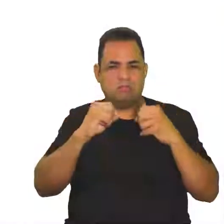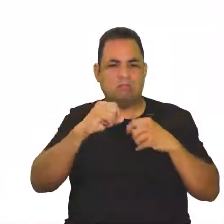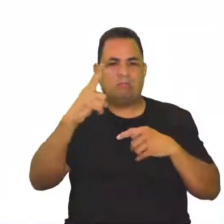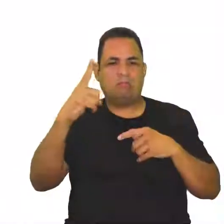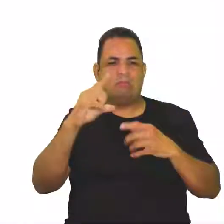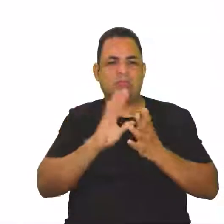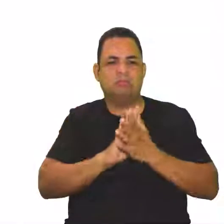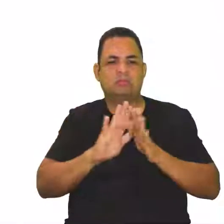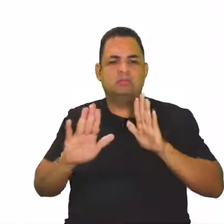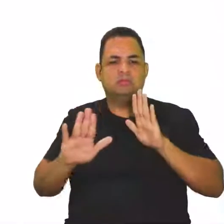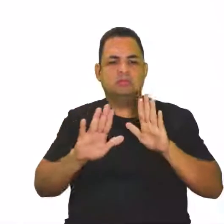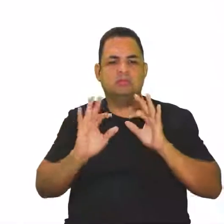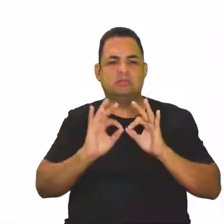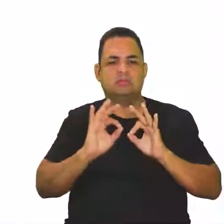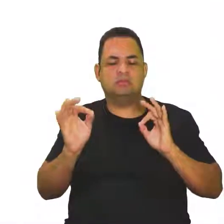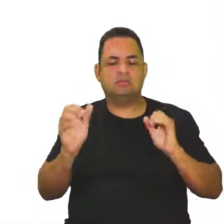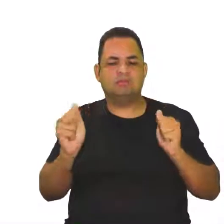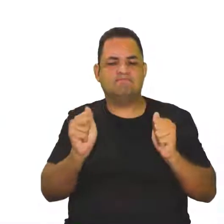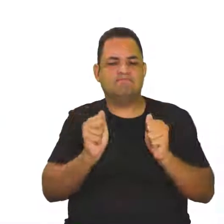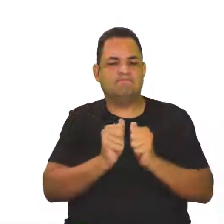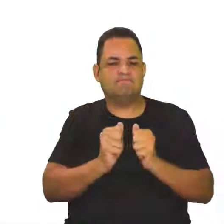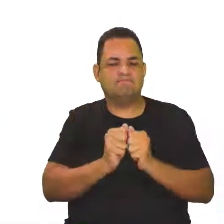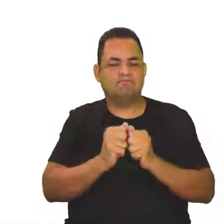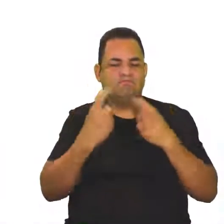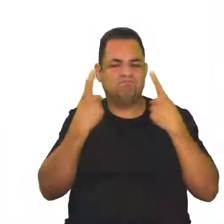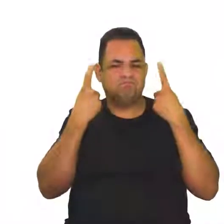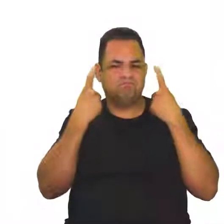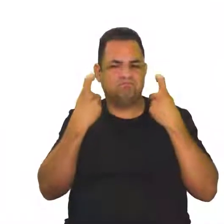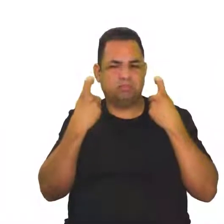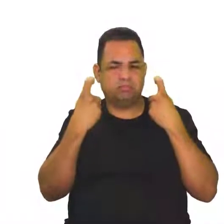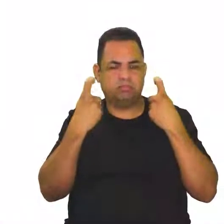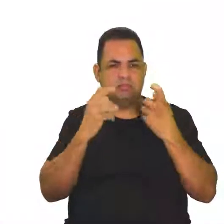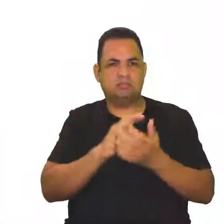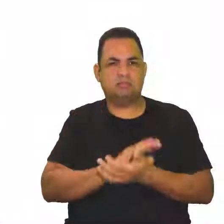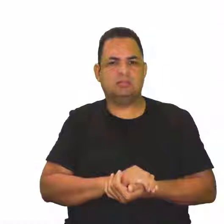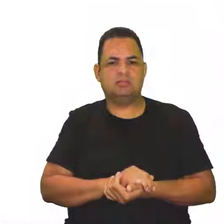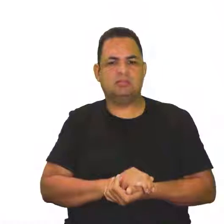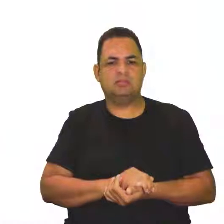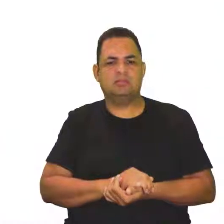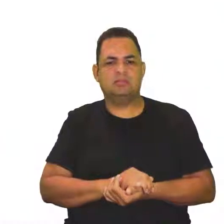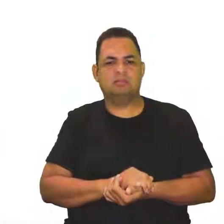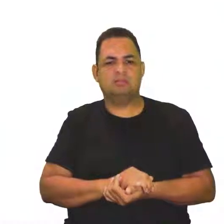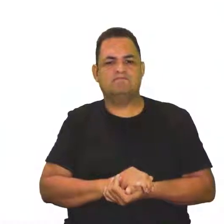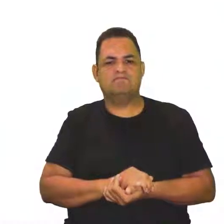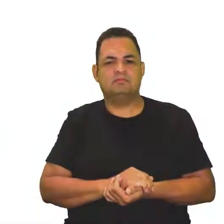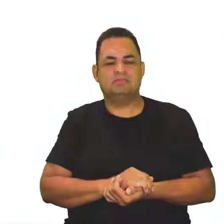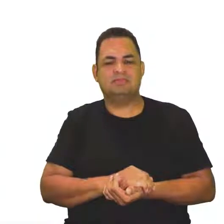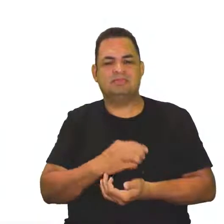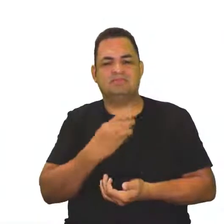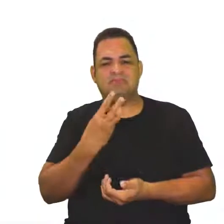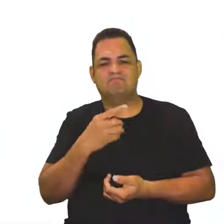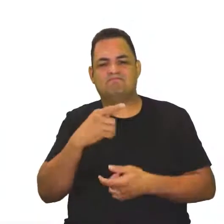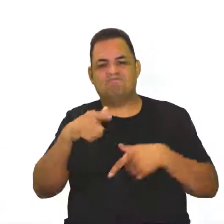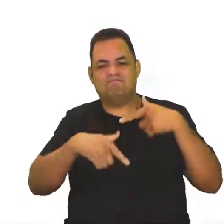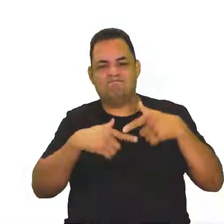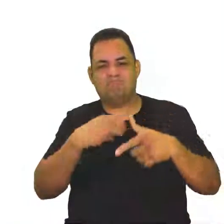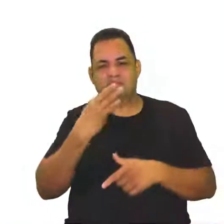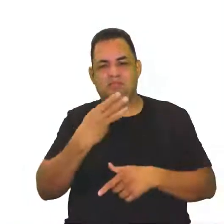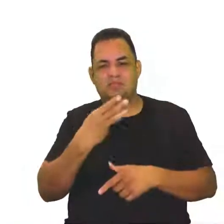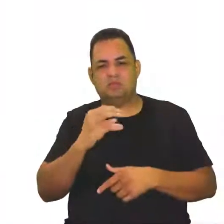distância que você está. Quanto mais perto, maior o som. Uma trovoada típica produz 3 ou